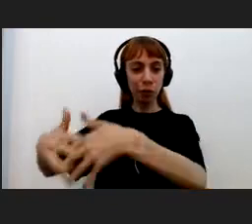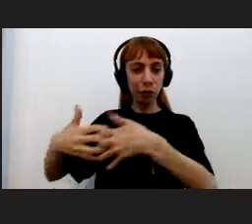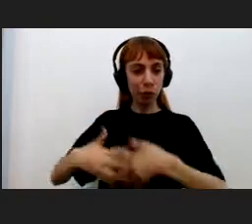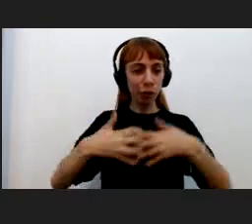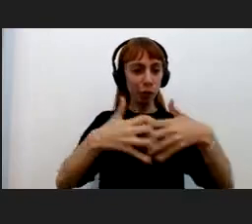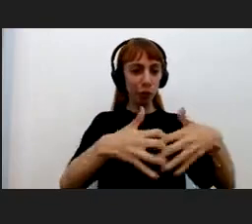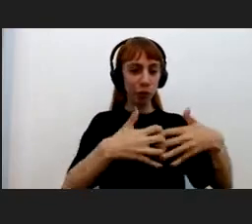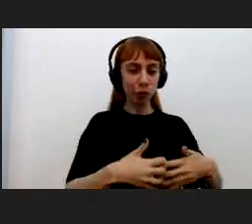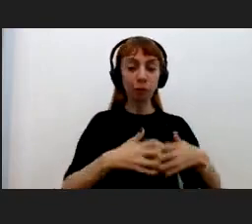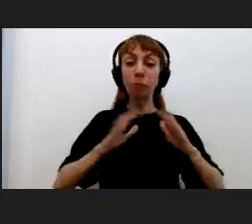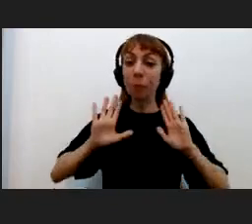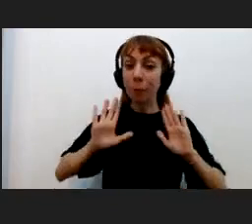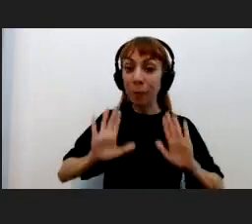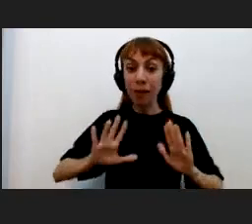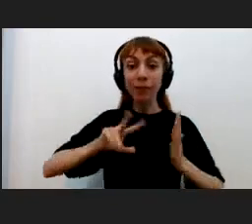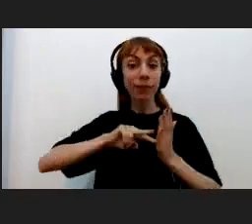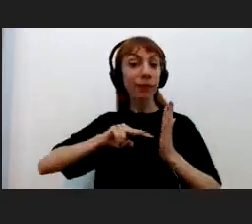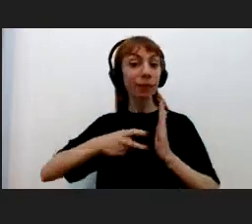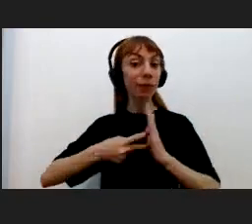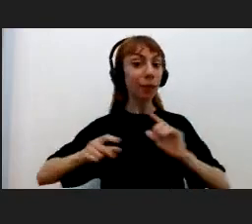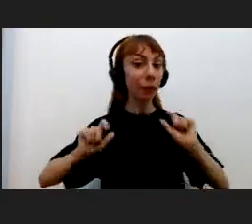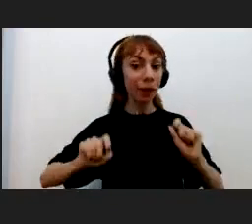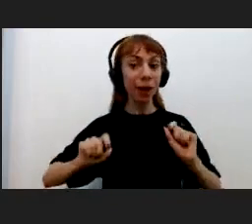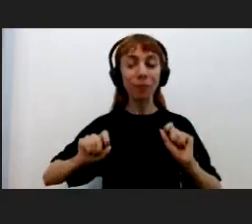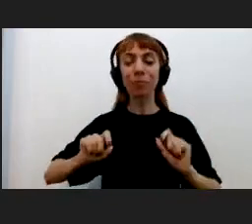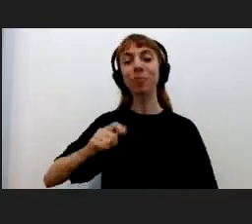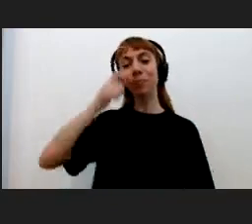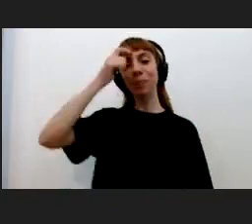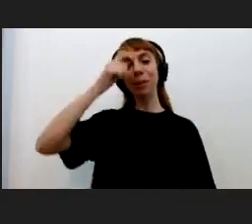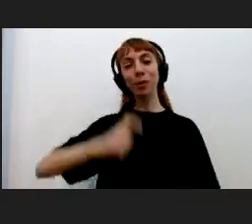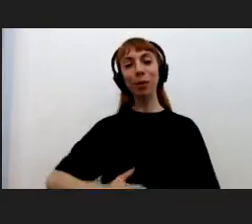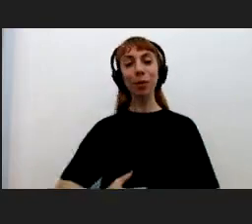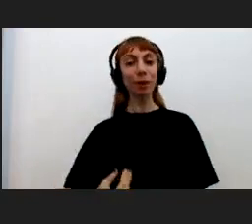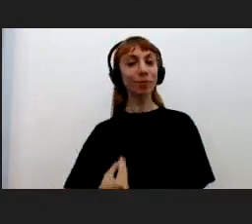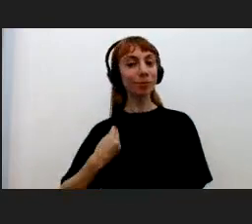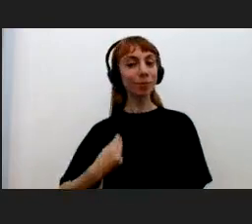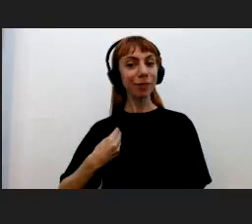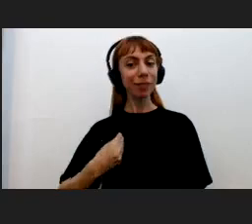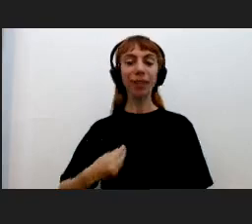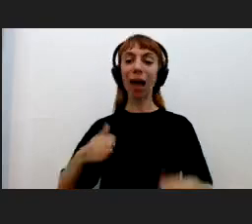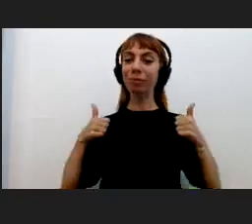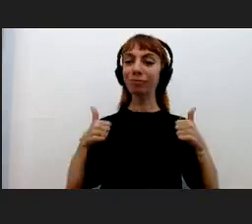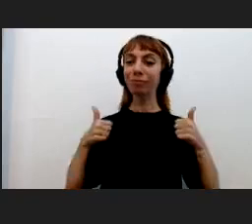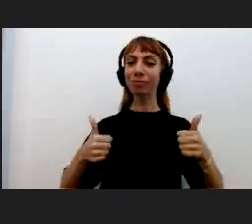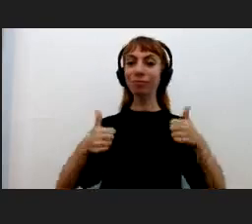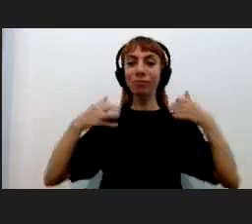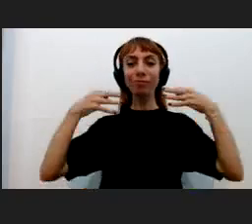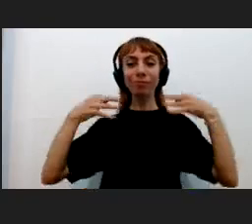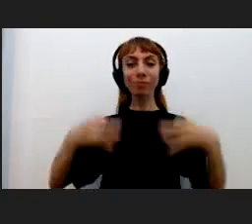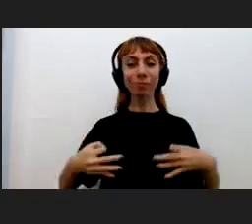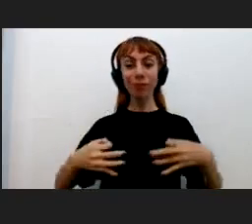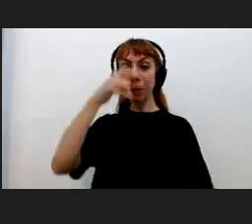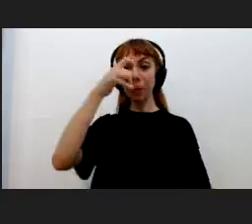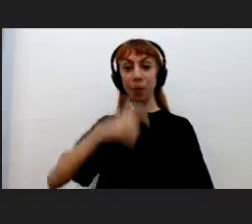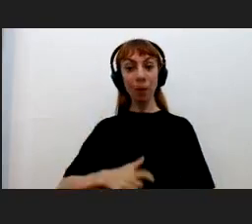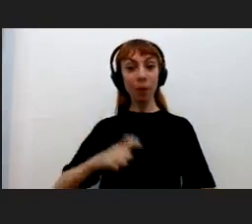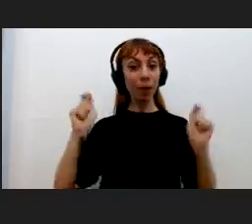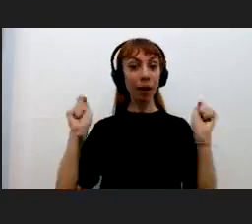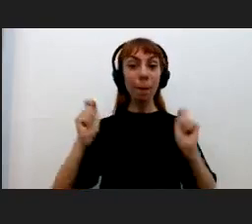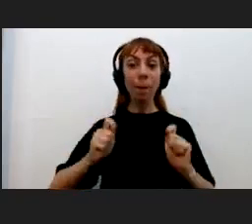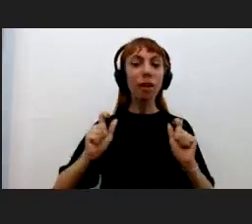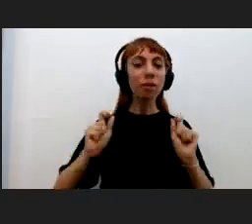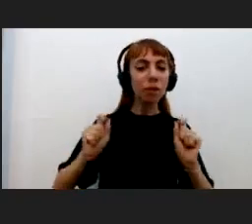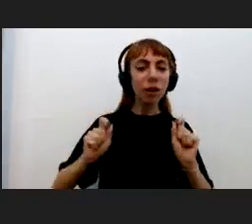Talvez seja aquele sujeito que consegue arranjar formas, arranjar condições,